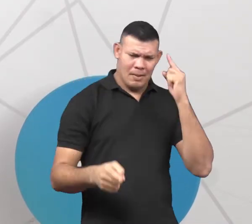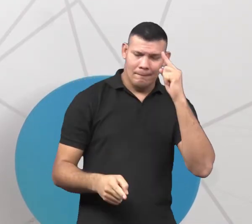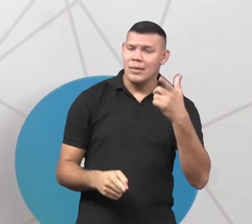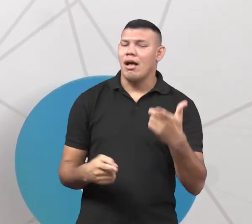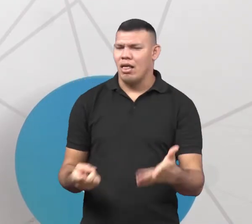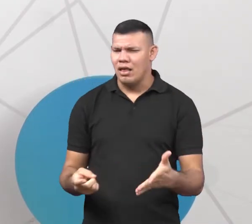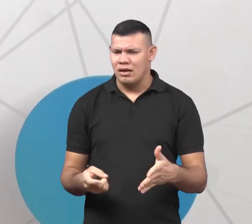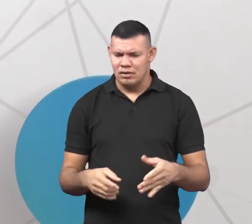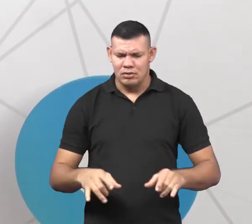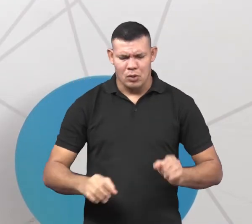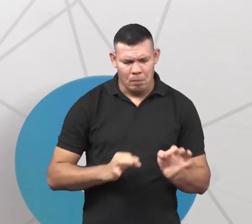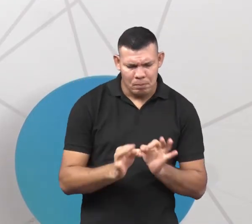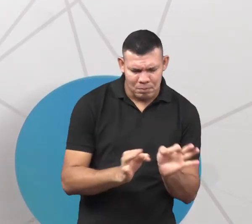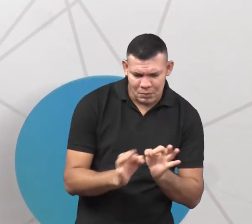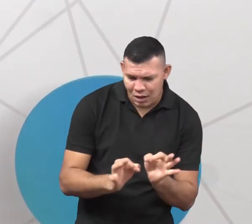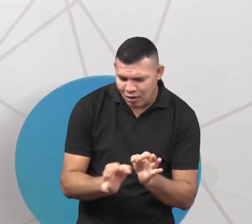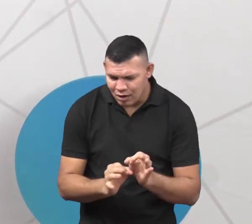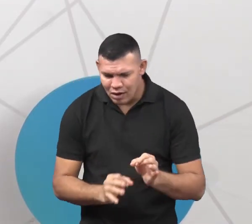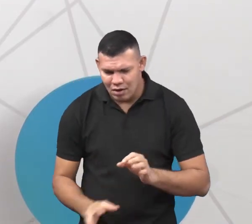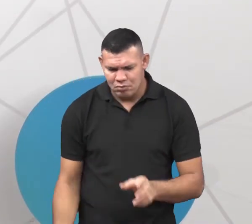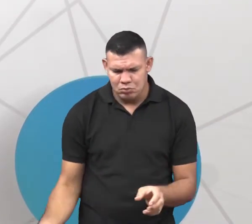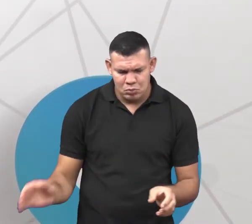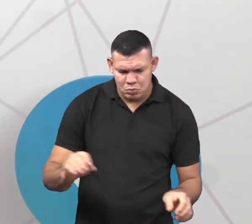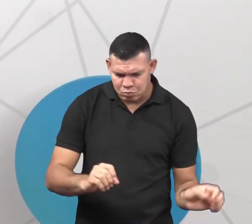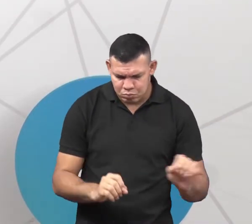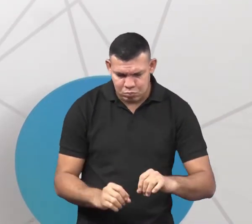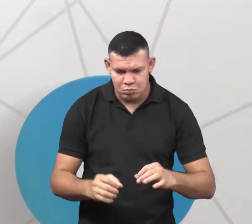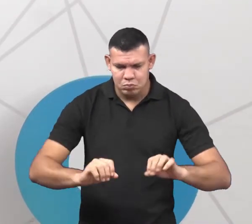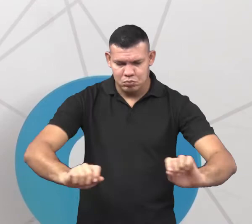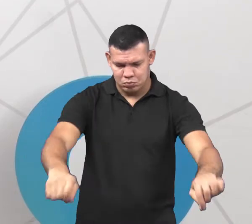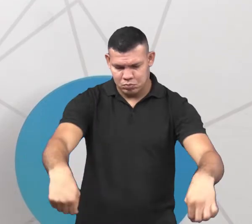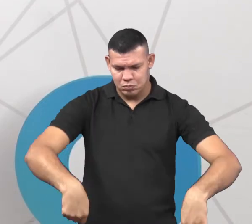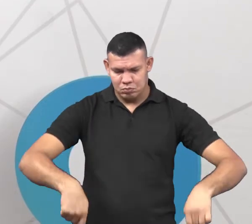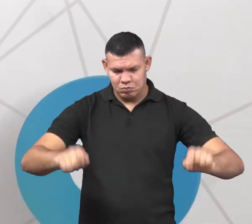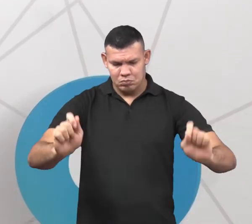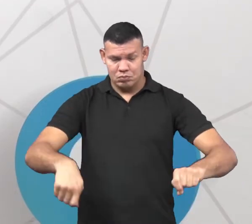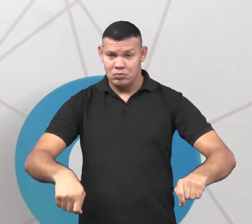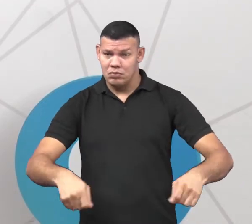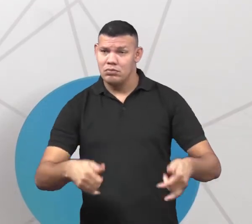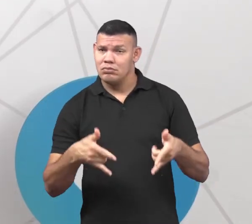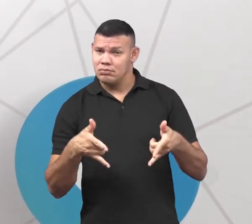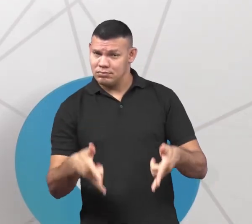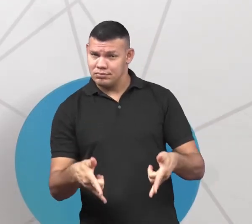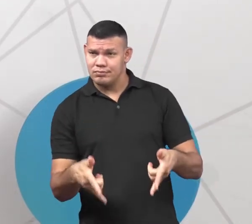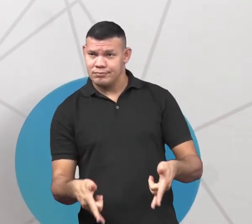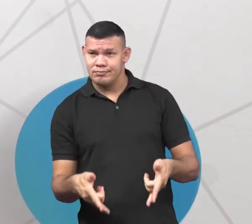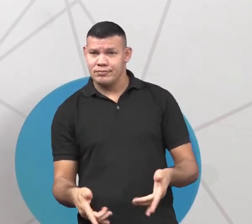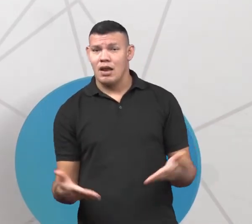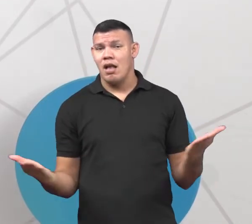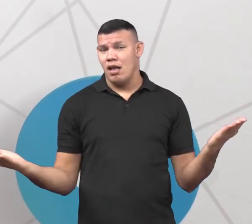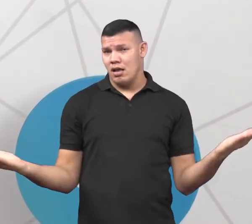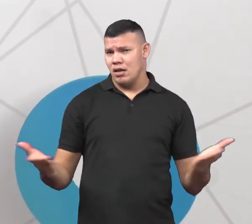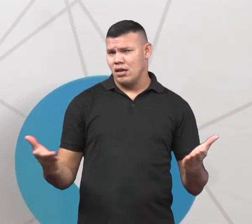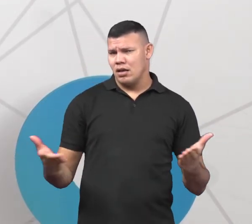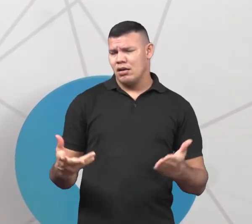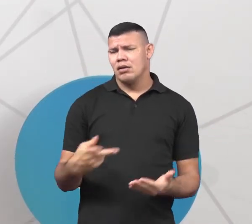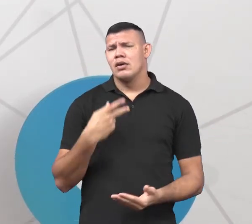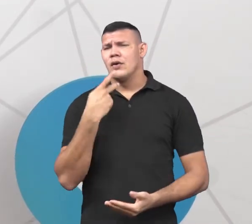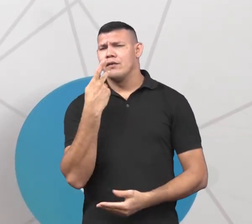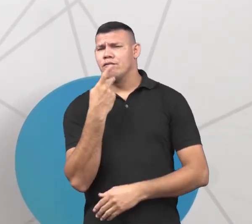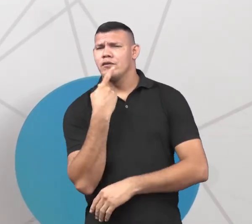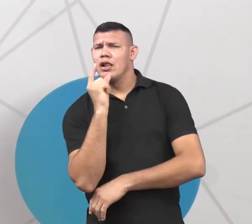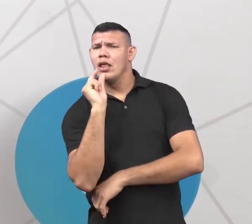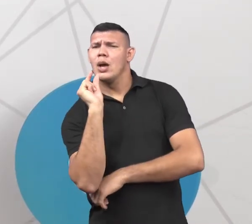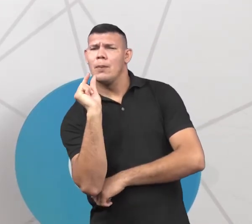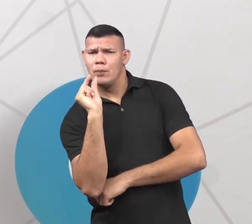cama mientras es temprano. Enquanto é cedo, certo? Ahora, chicos, quiero hablar una cosa con